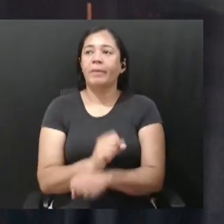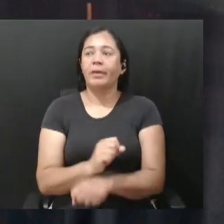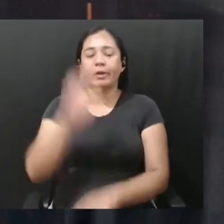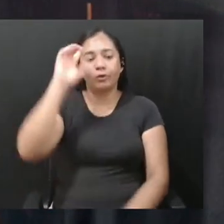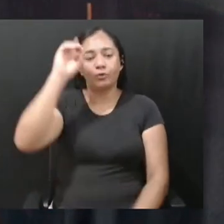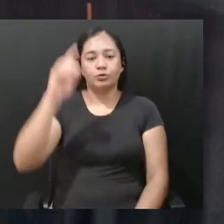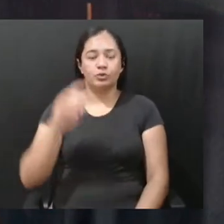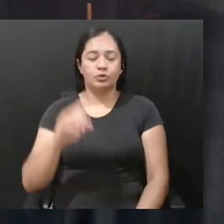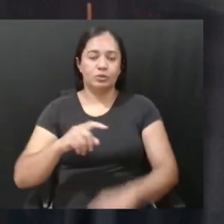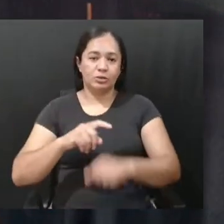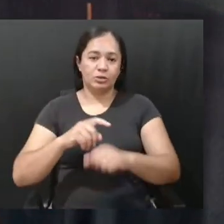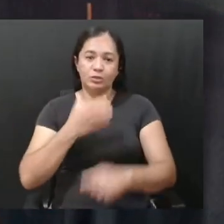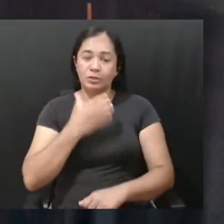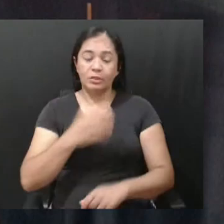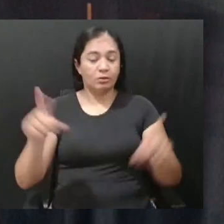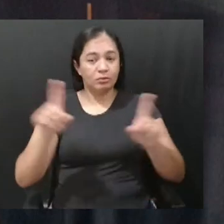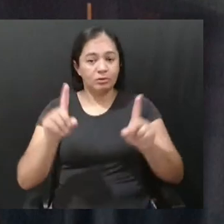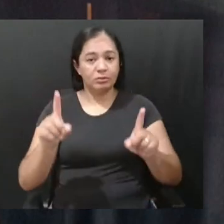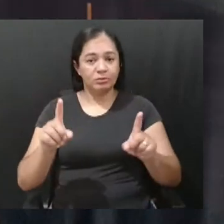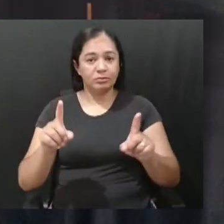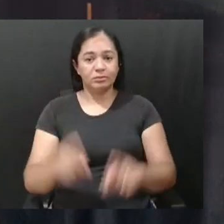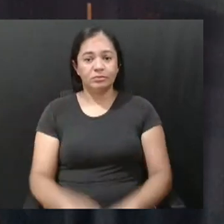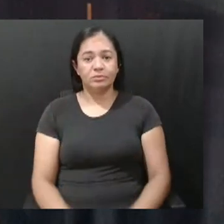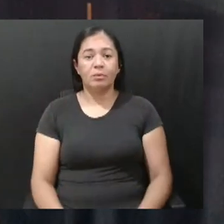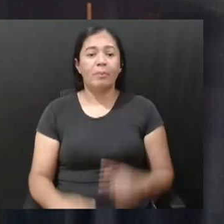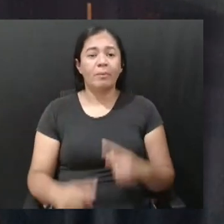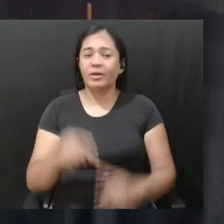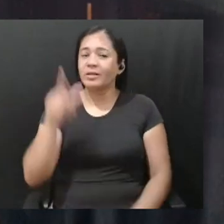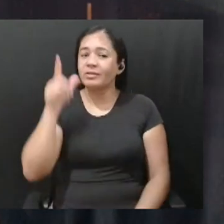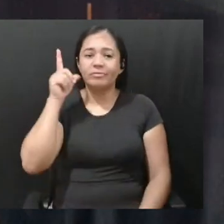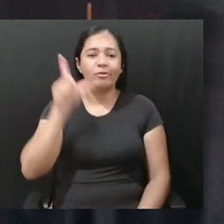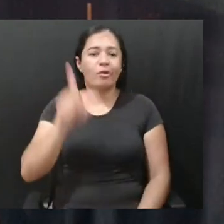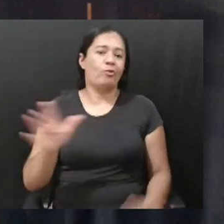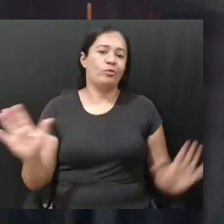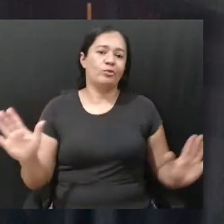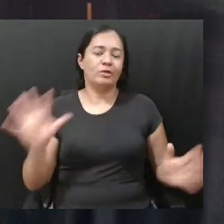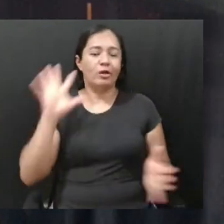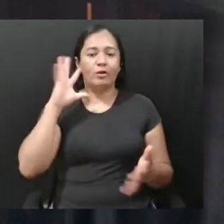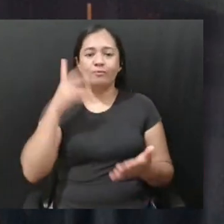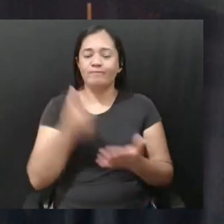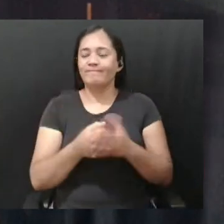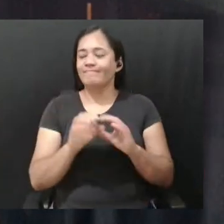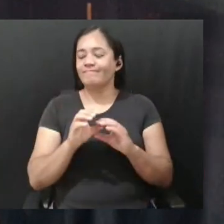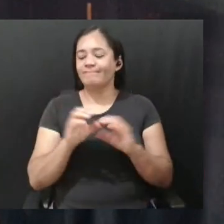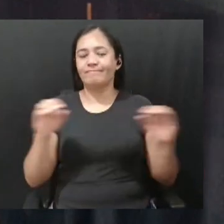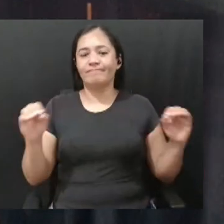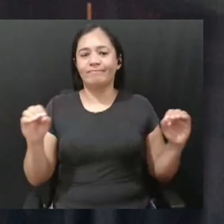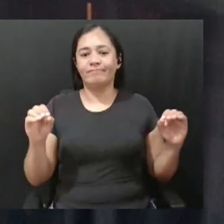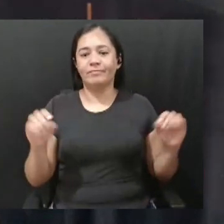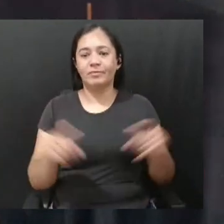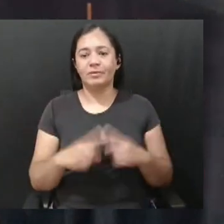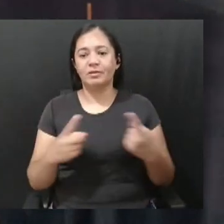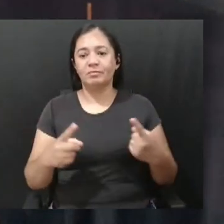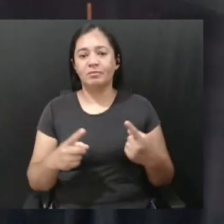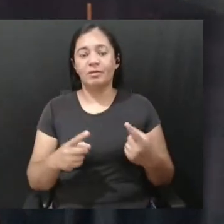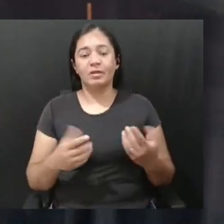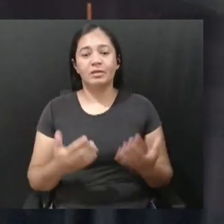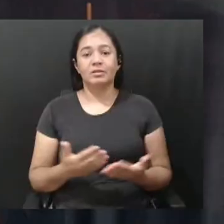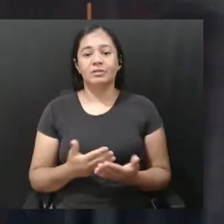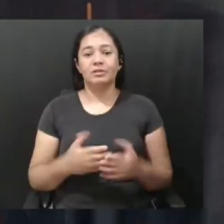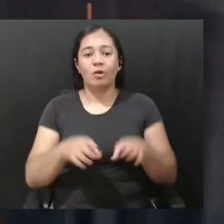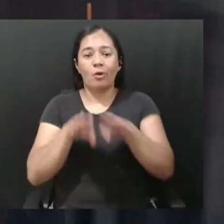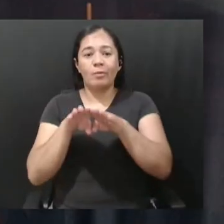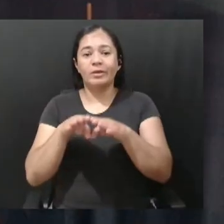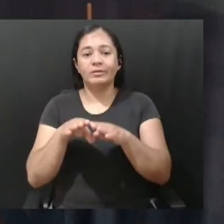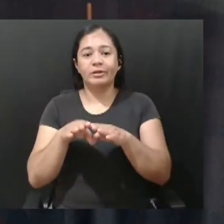momento, né, Sim. que provavelmente você não vai conseguir resolver nada, né, mas Uhum. efetivamente quebrar esse padrão, né? E aí, quem sabe, a